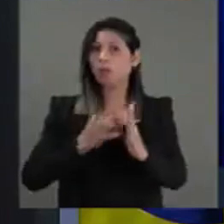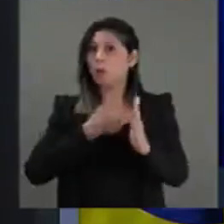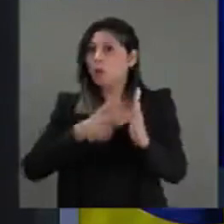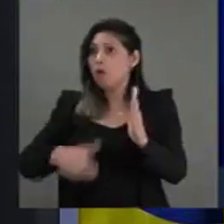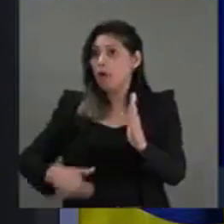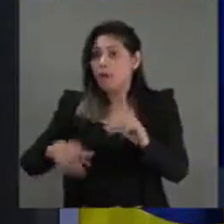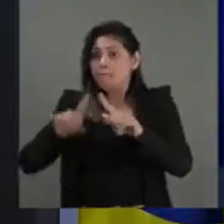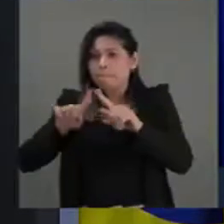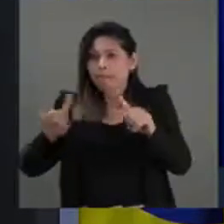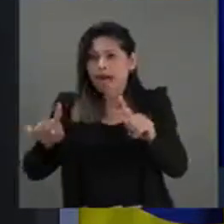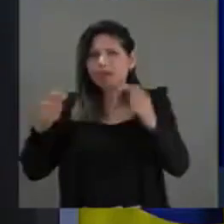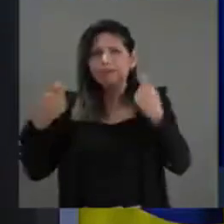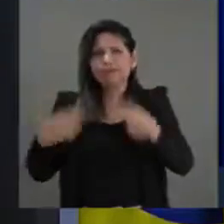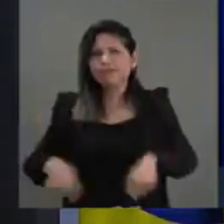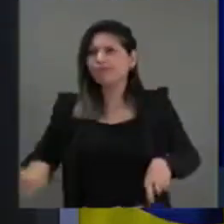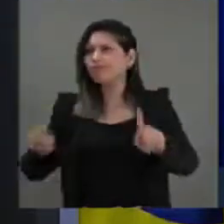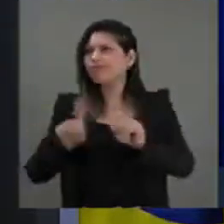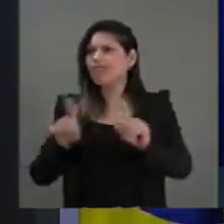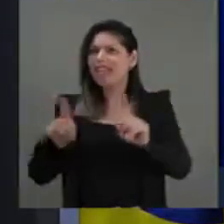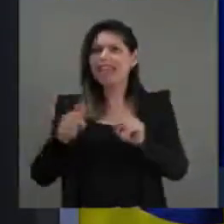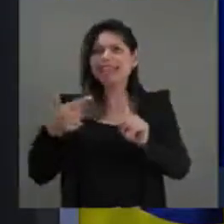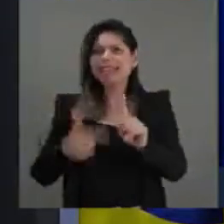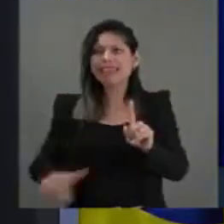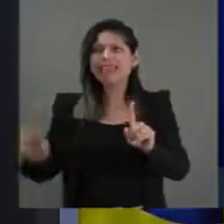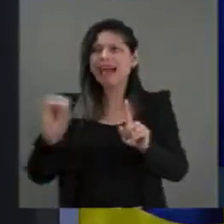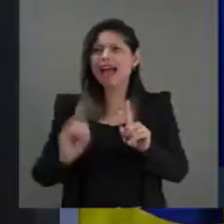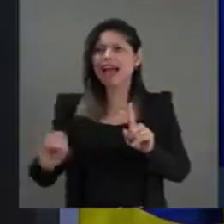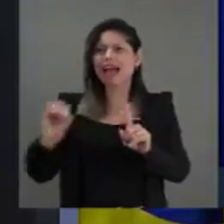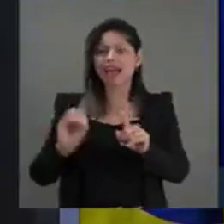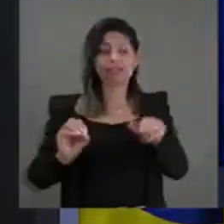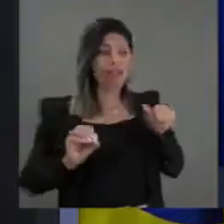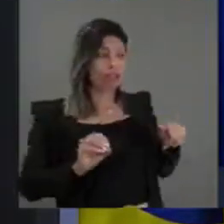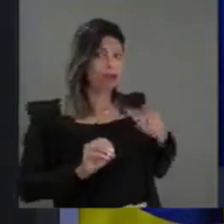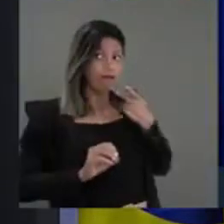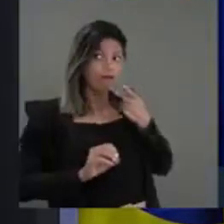uma única obra pública. Eu vou repetir o que falou